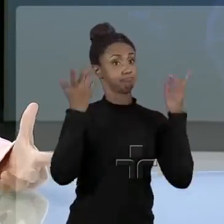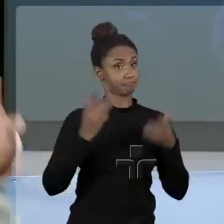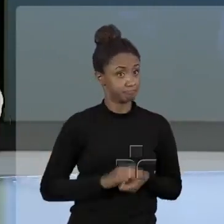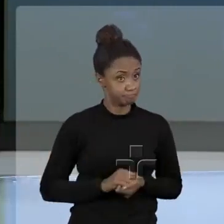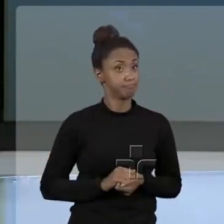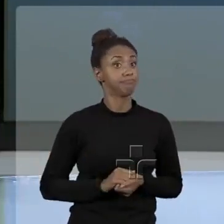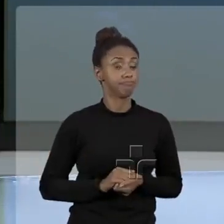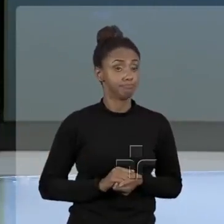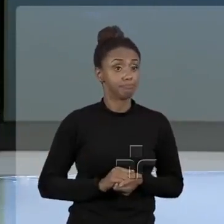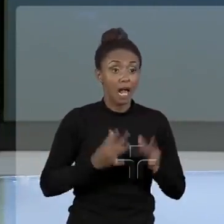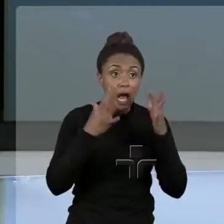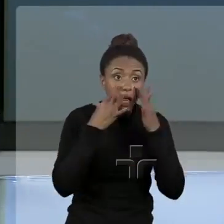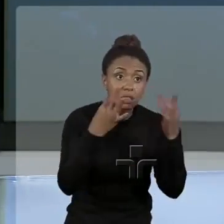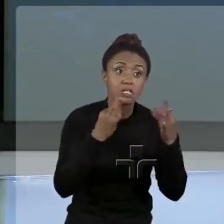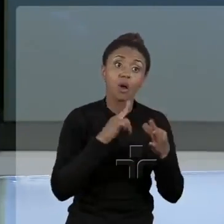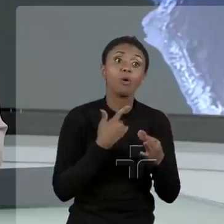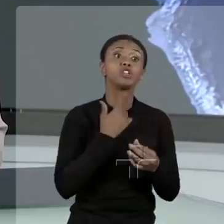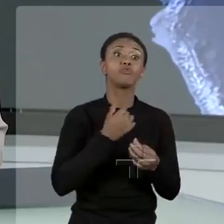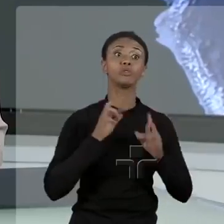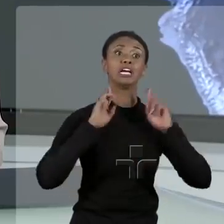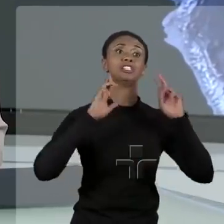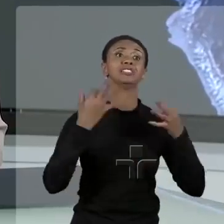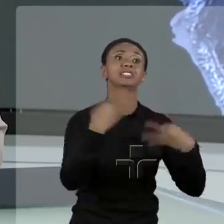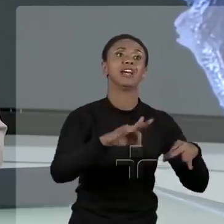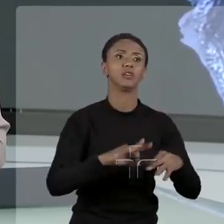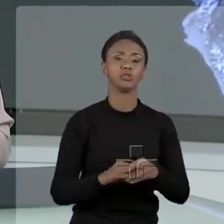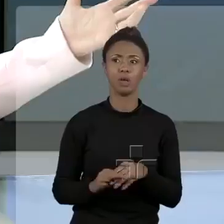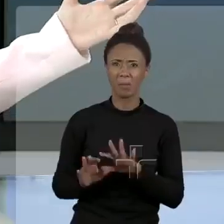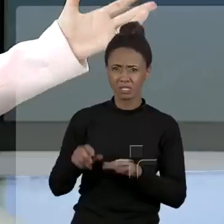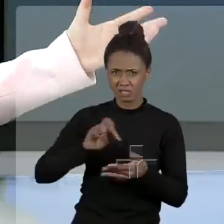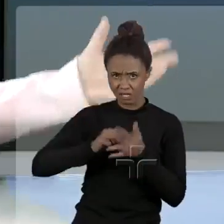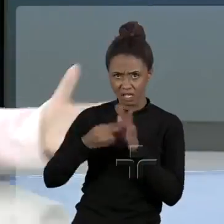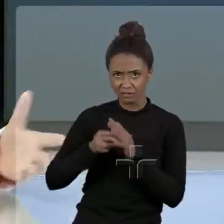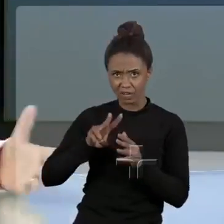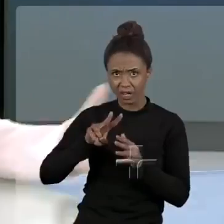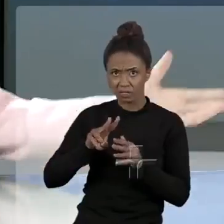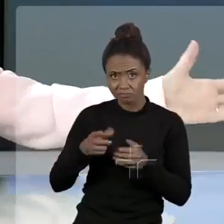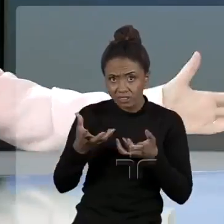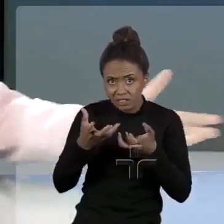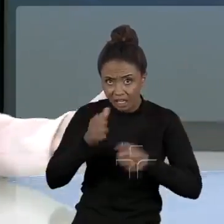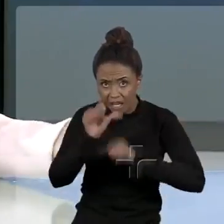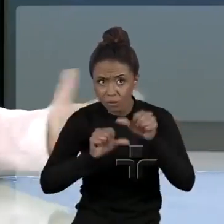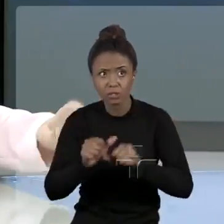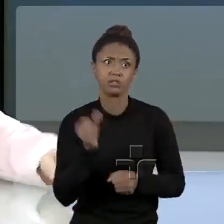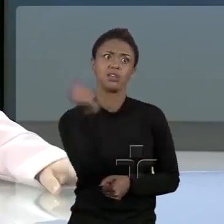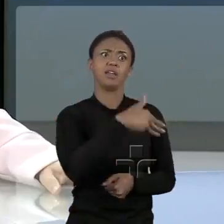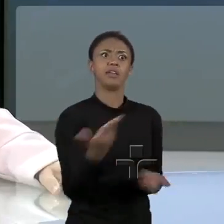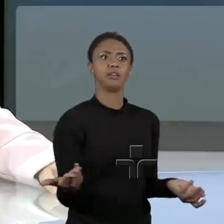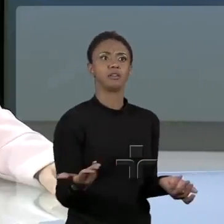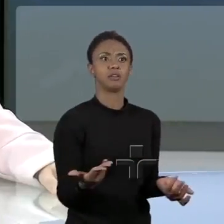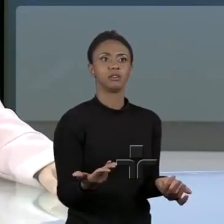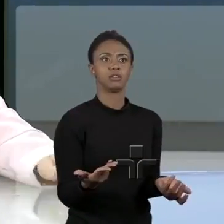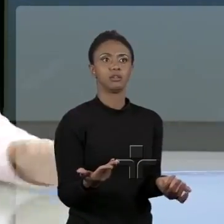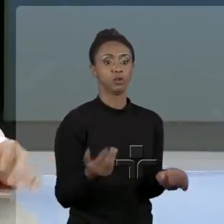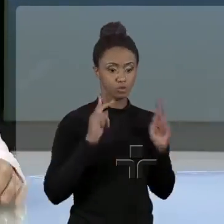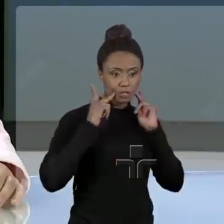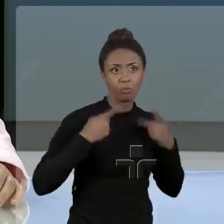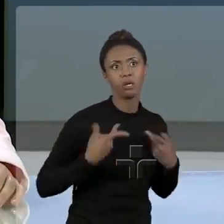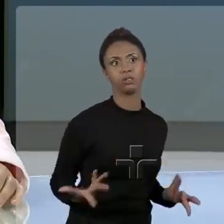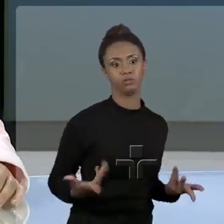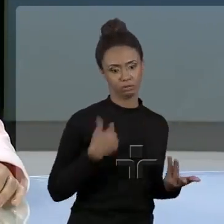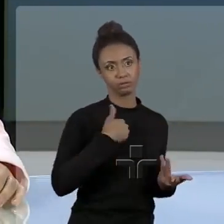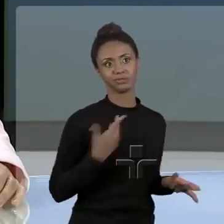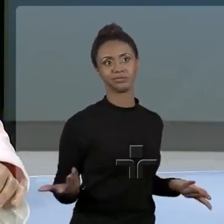Né? O que a gente quer que dê certo. Mas você vê margem para mudança? Sim, eu acho que todo mundo... Não se pode desistir do ser humano.